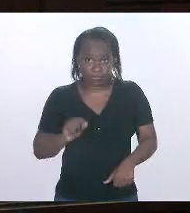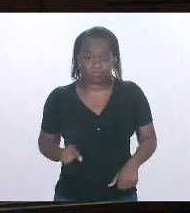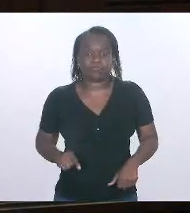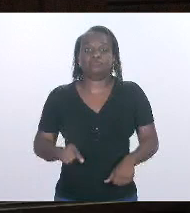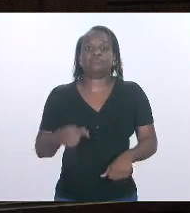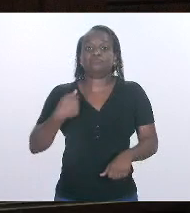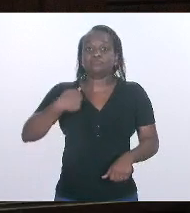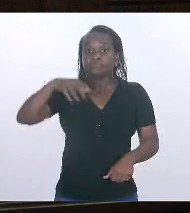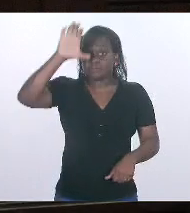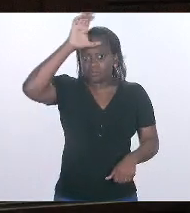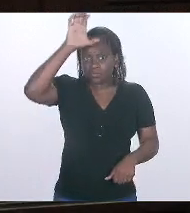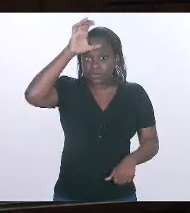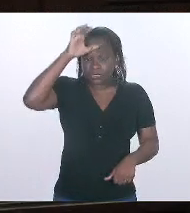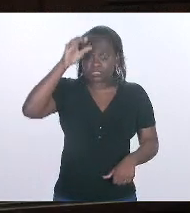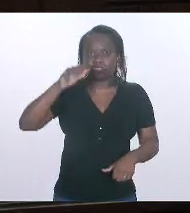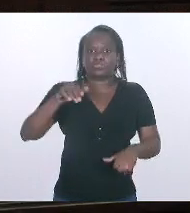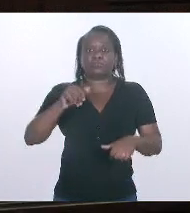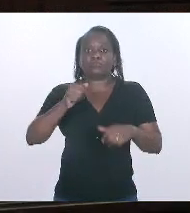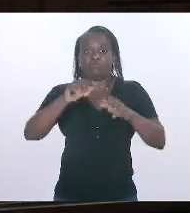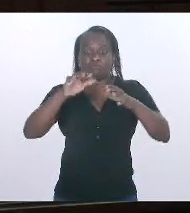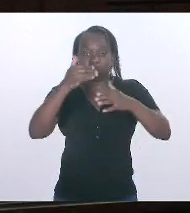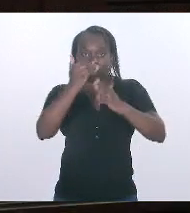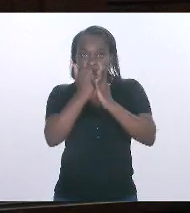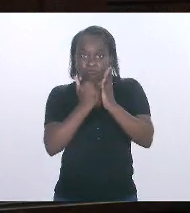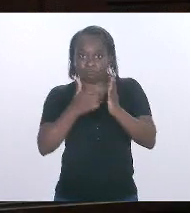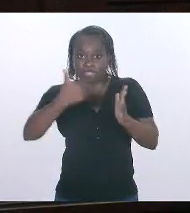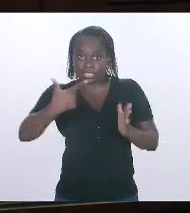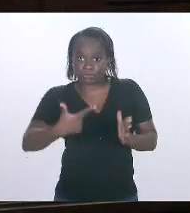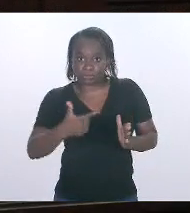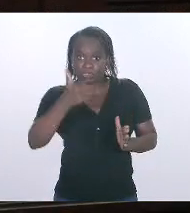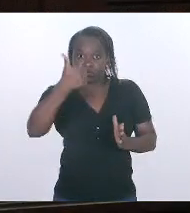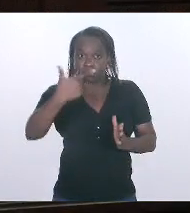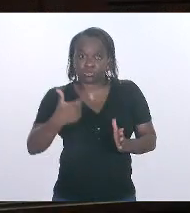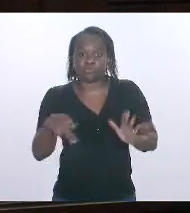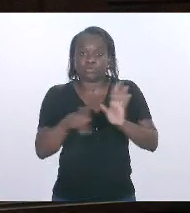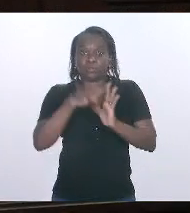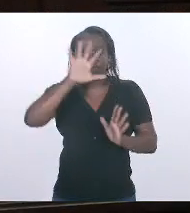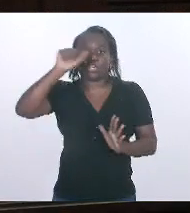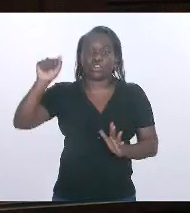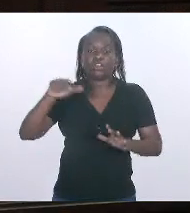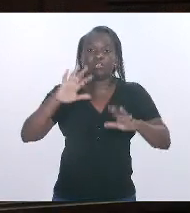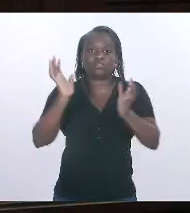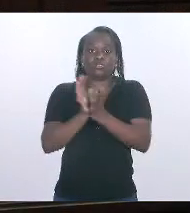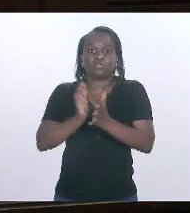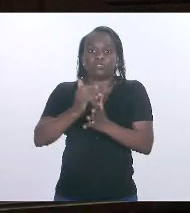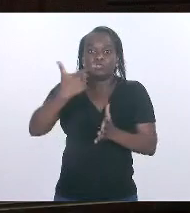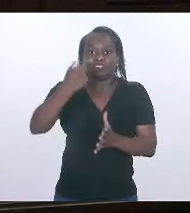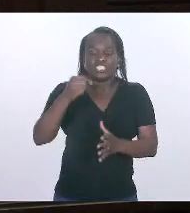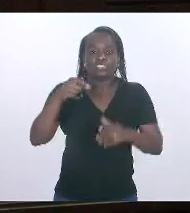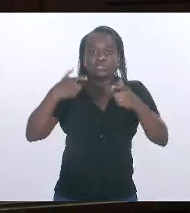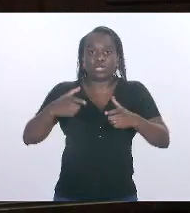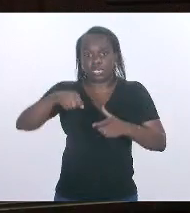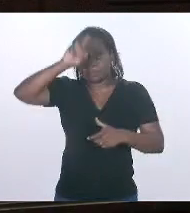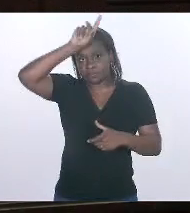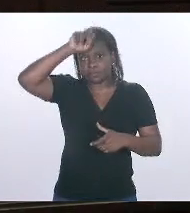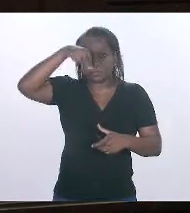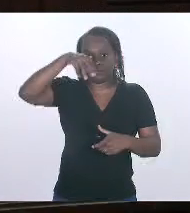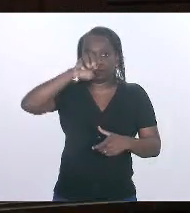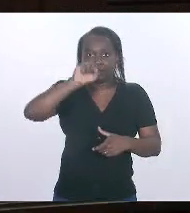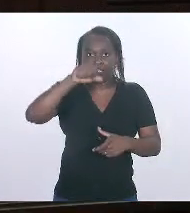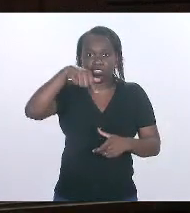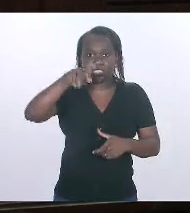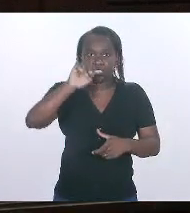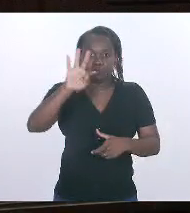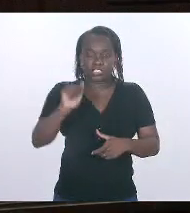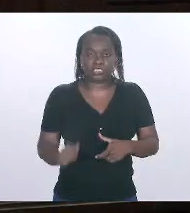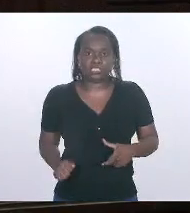O meu tio, o 12º no quadro de heróis do 20º Batalhão, em Mesquita, Nova Iguaçu. E